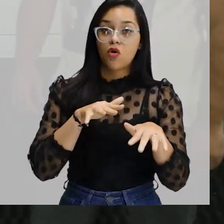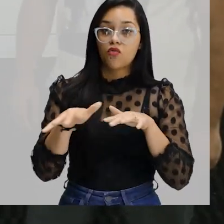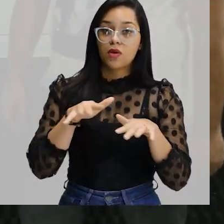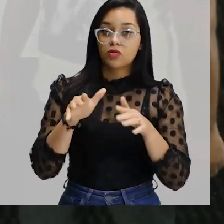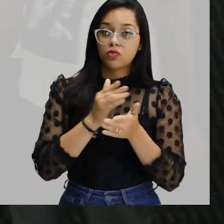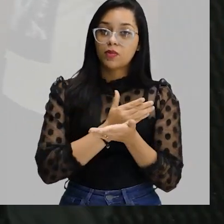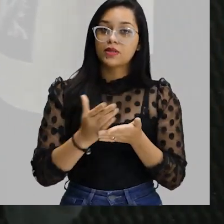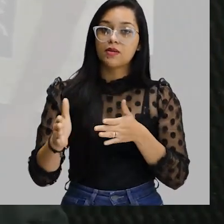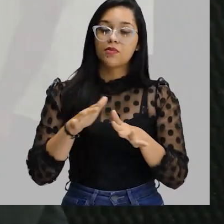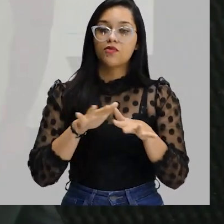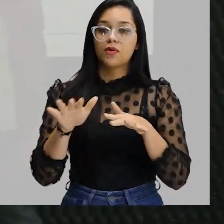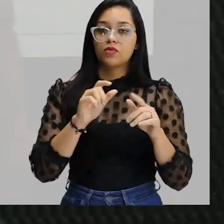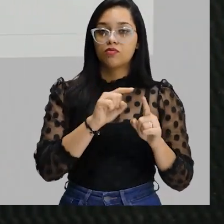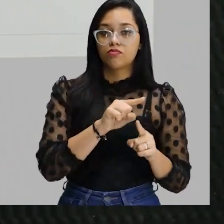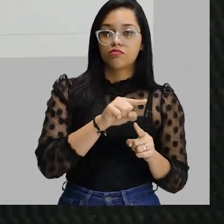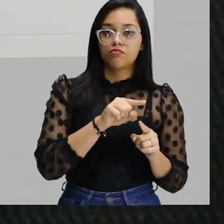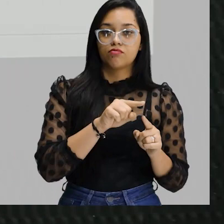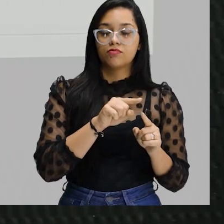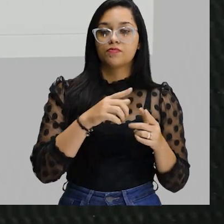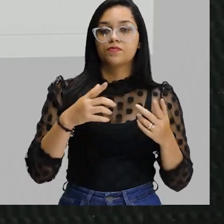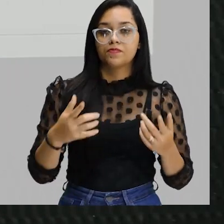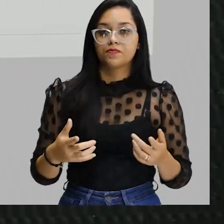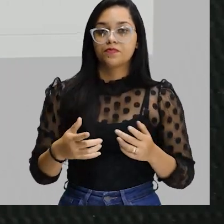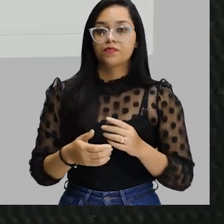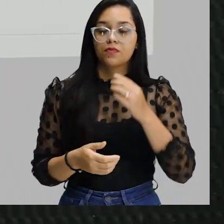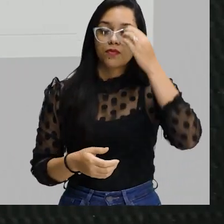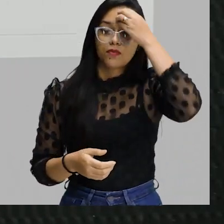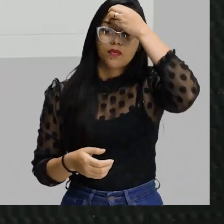movimento. Ok?